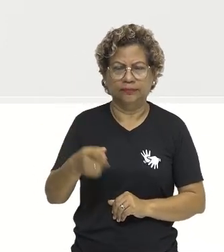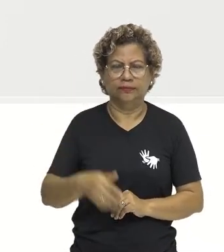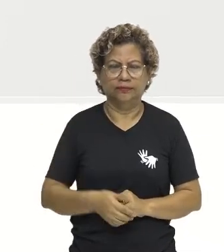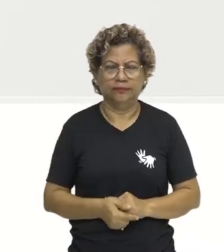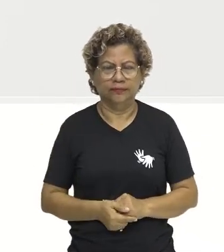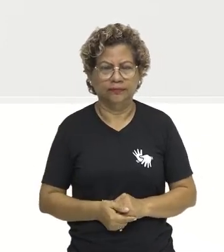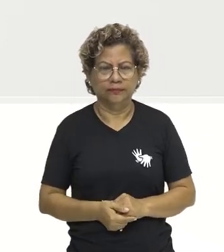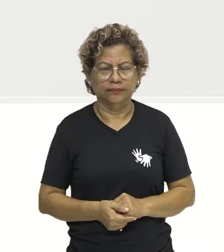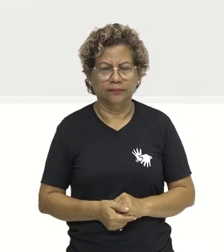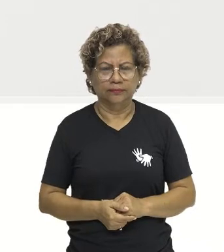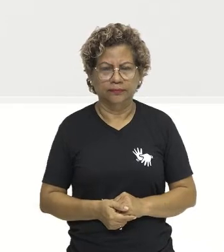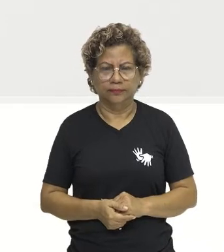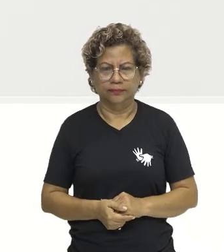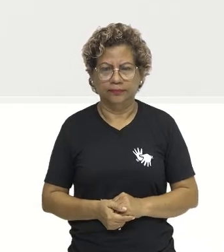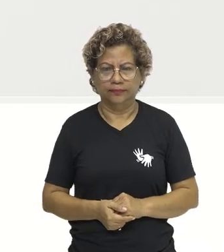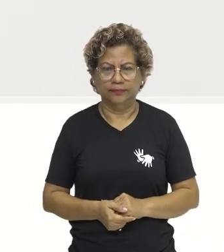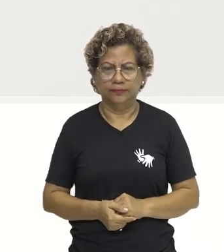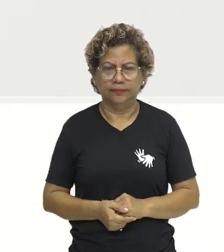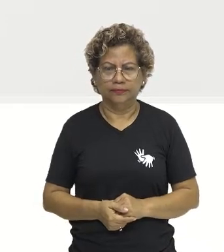1000